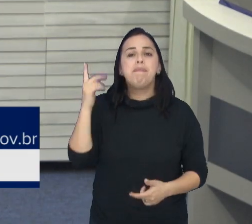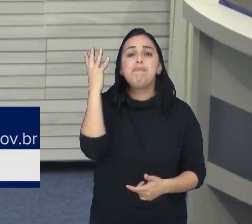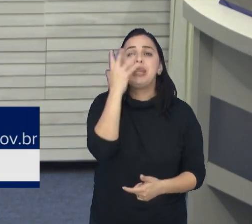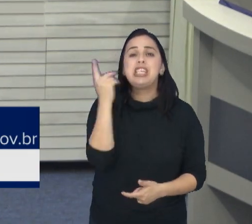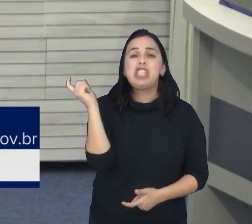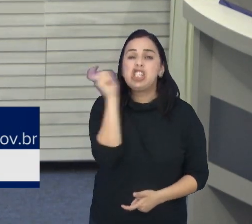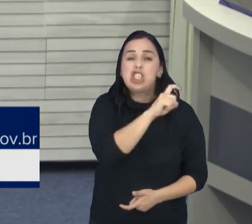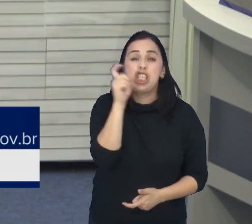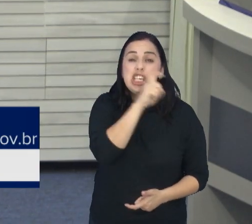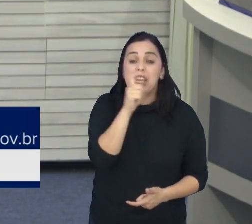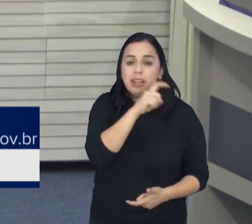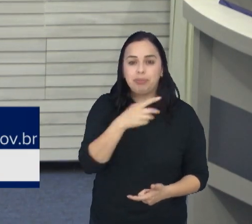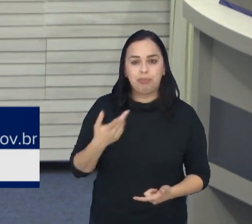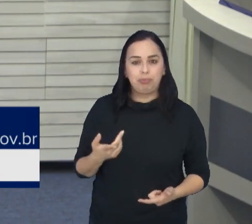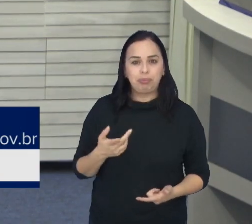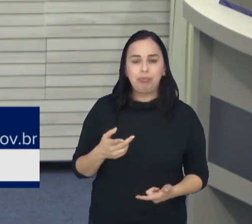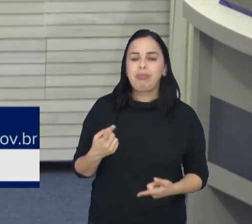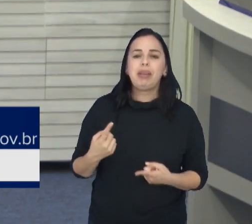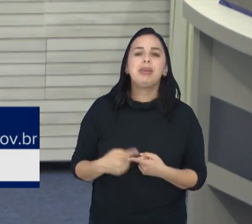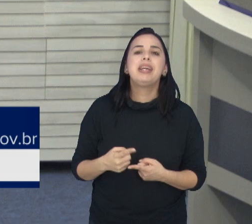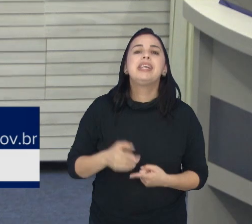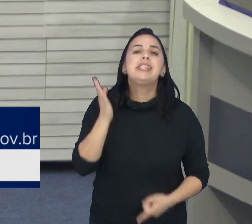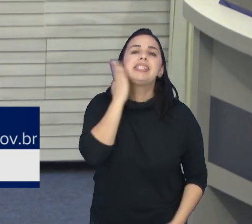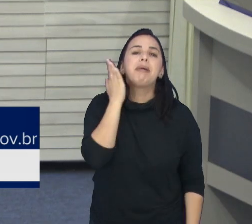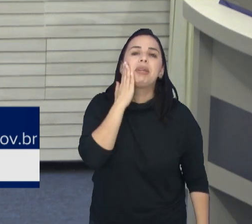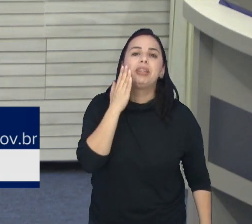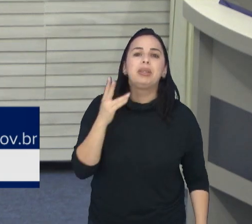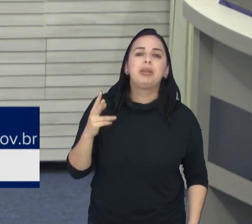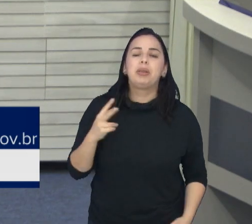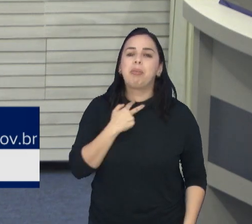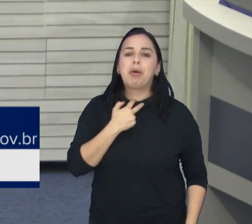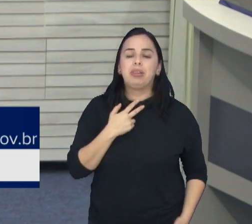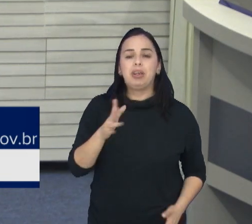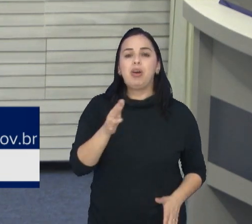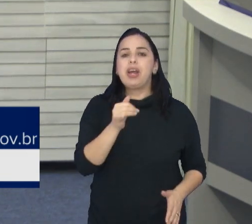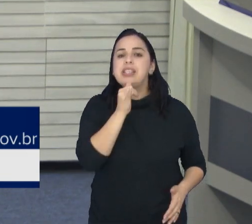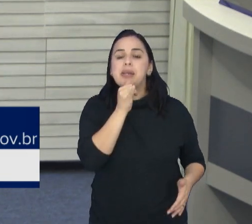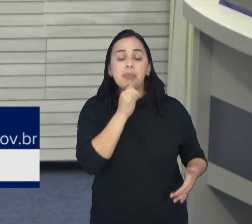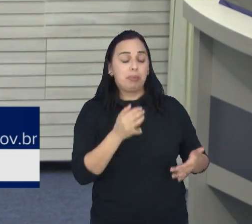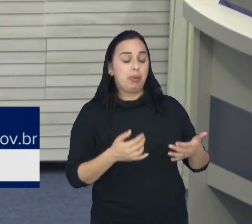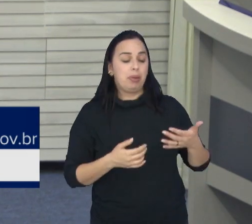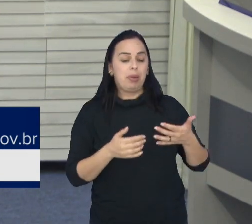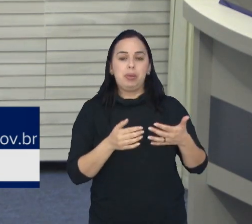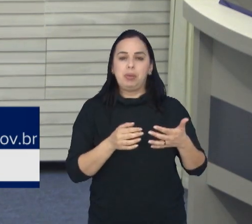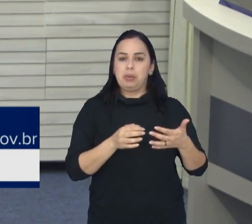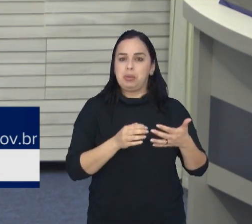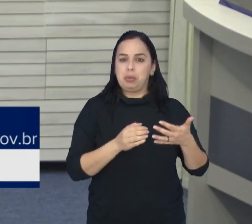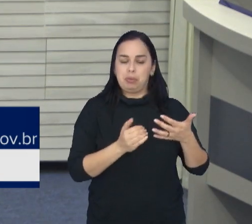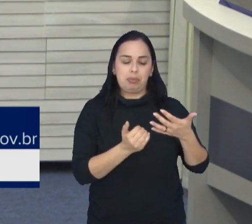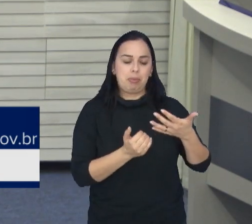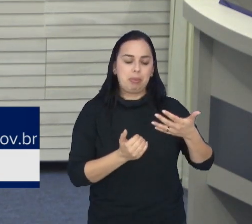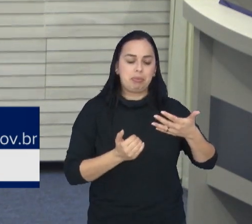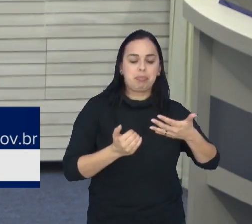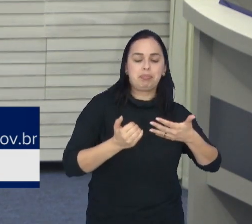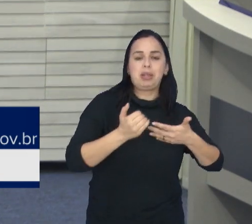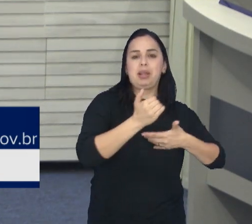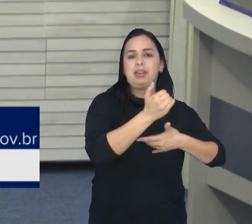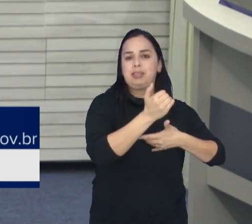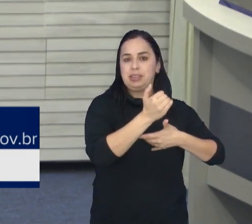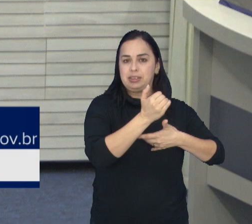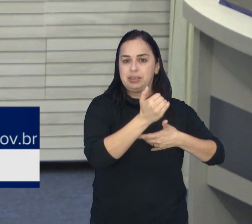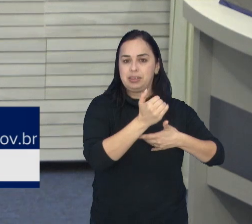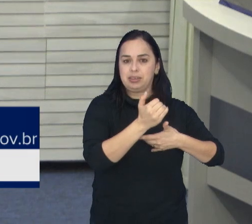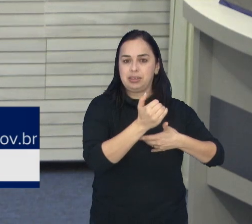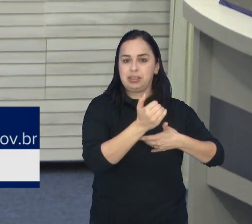isso aqui é mentira. Porque a vereadora sabe que não pode. Como é que você vai estender o plano de carreira do piso para